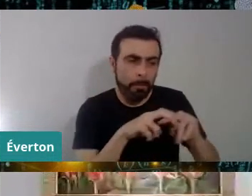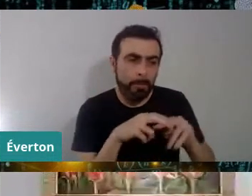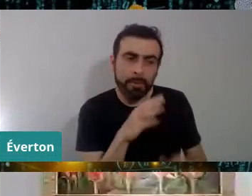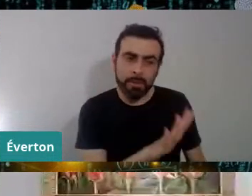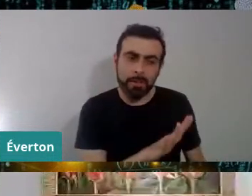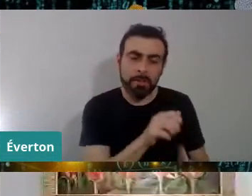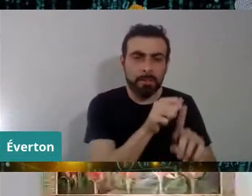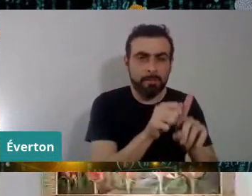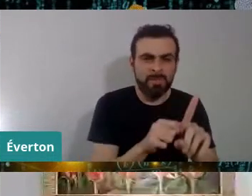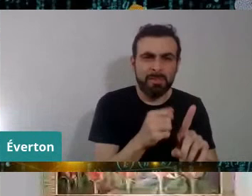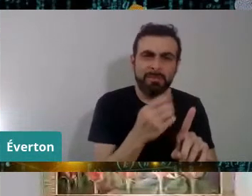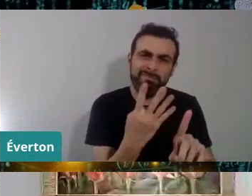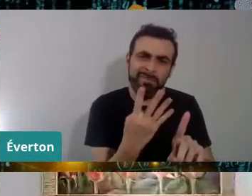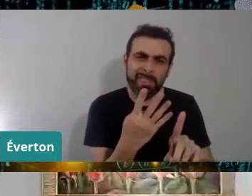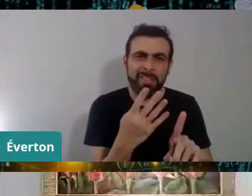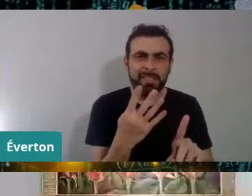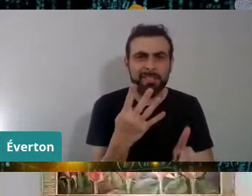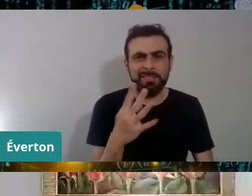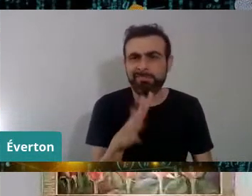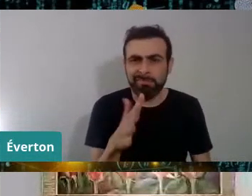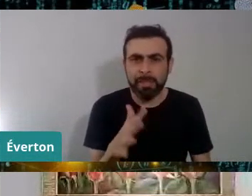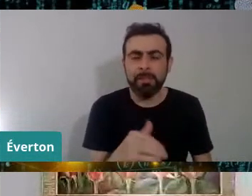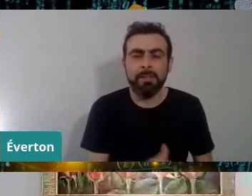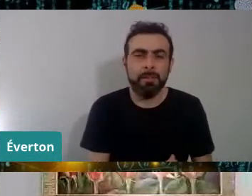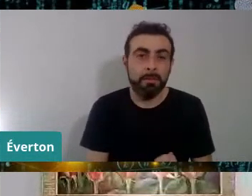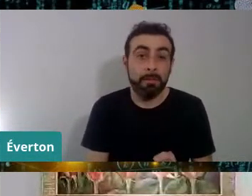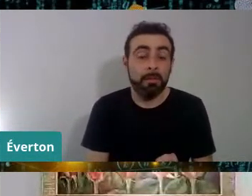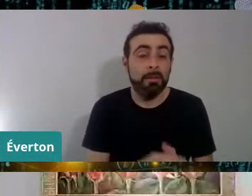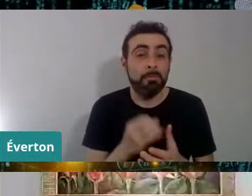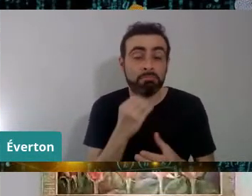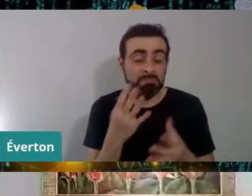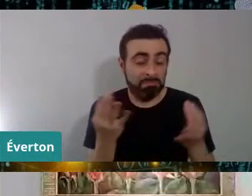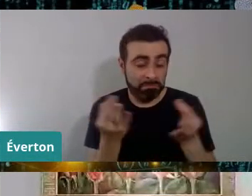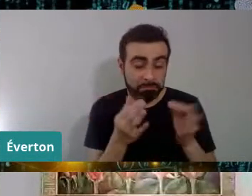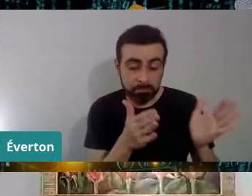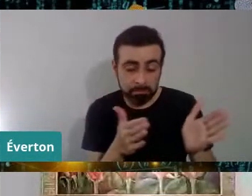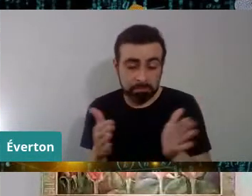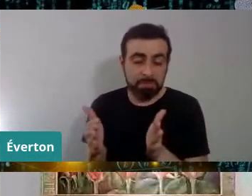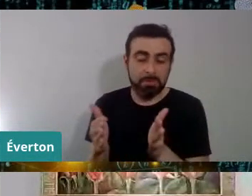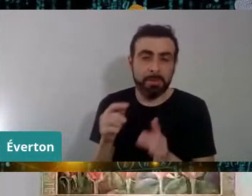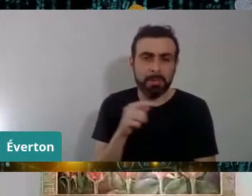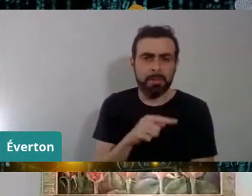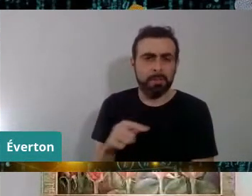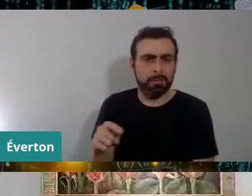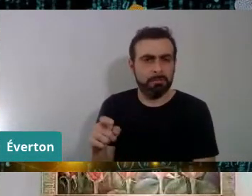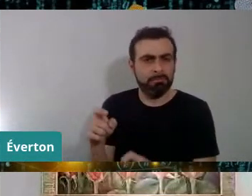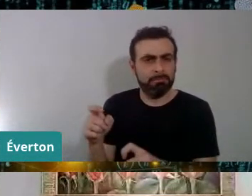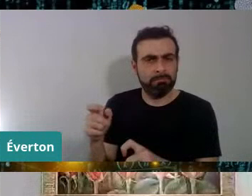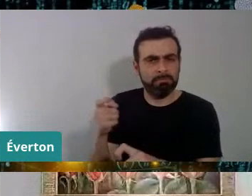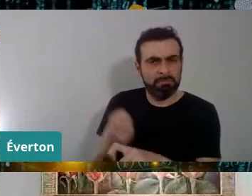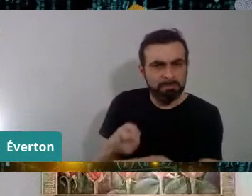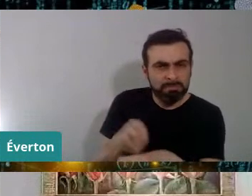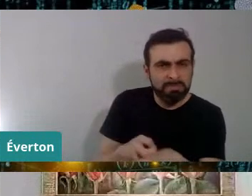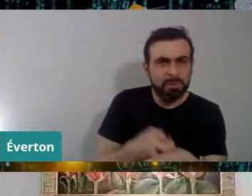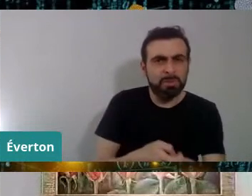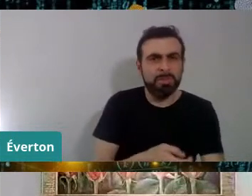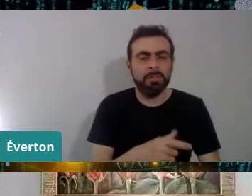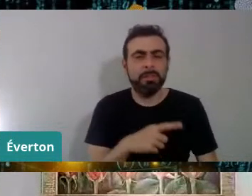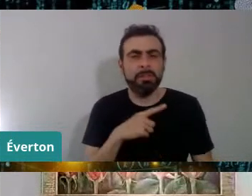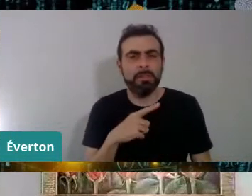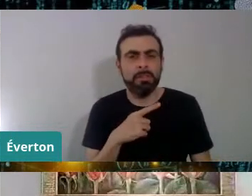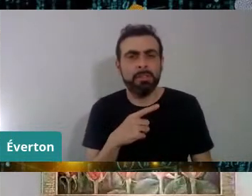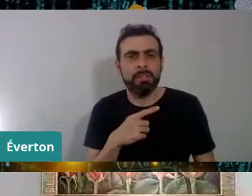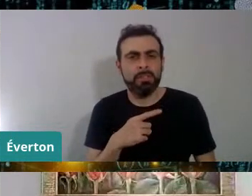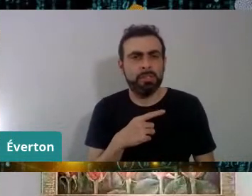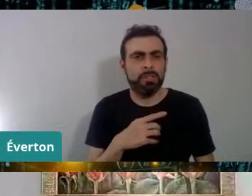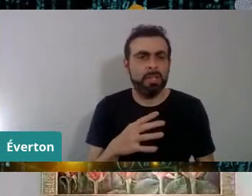3-4 meses no máximo. Mas foi muito bom, foi uma época dura, porque todas aquelas brigas lá, a